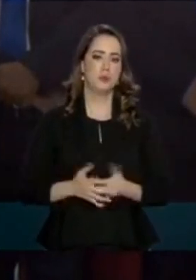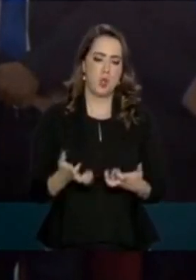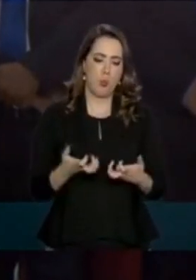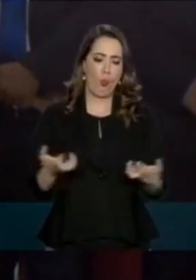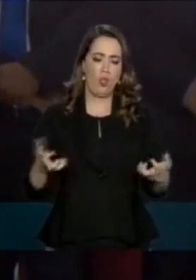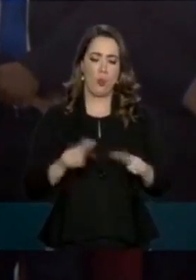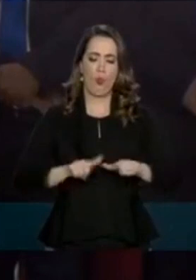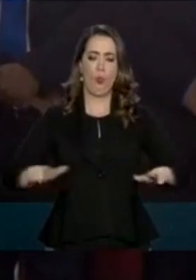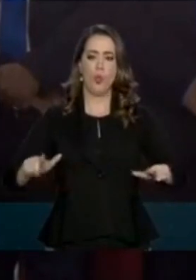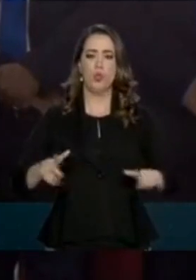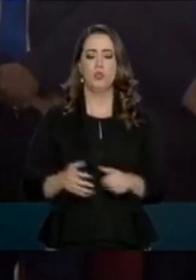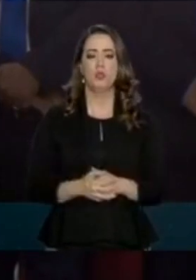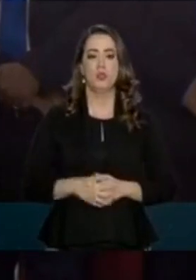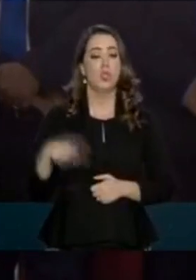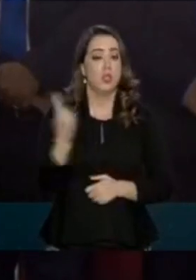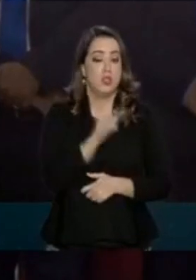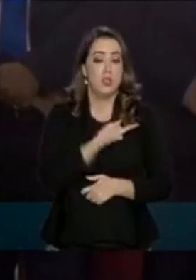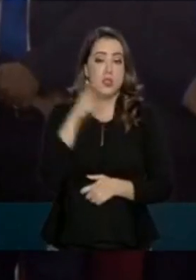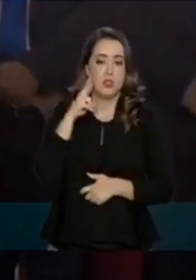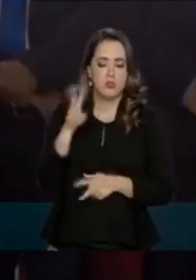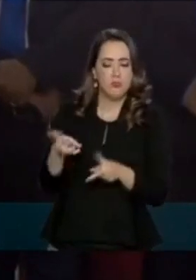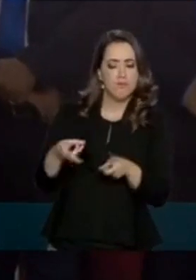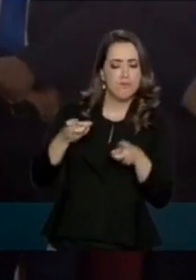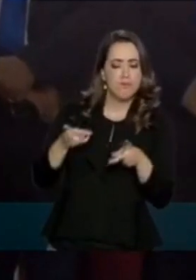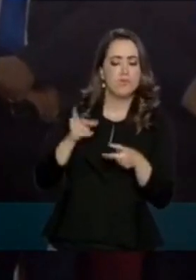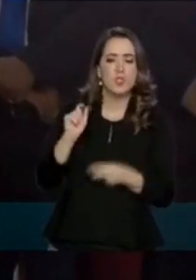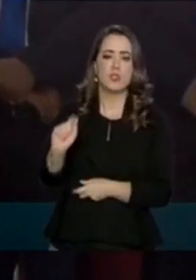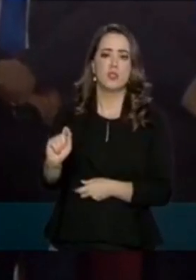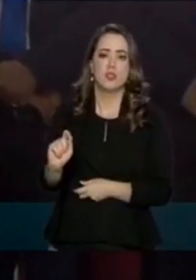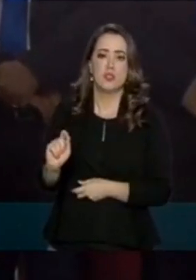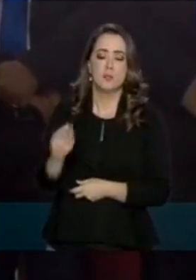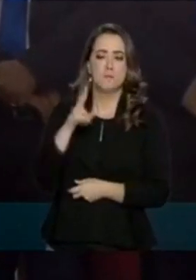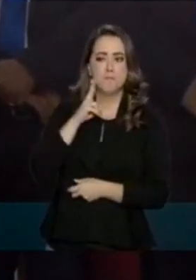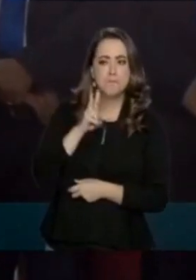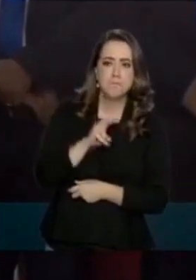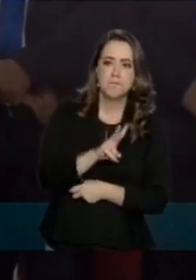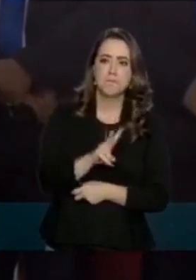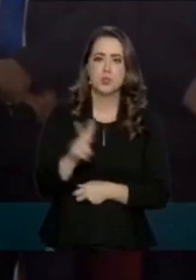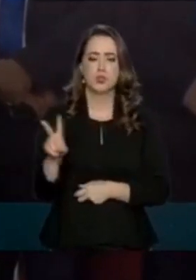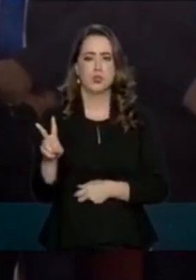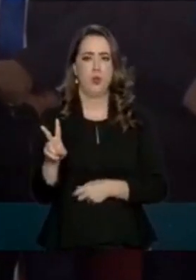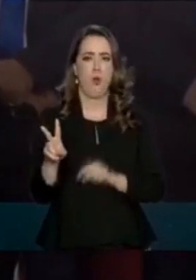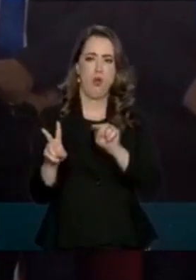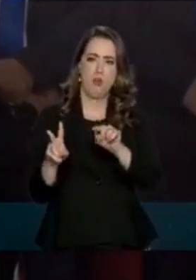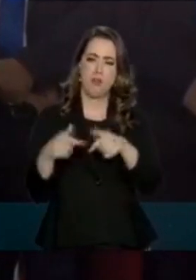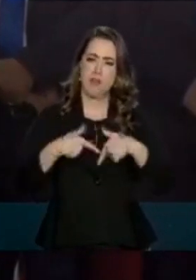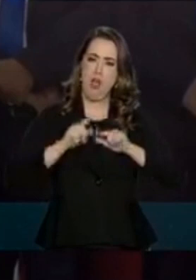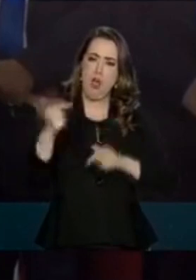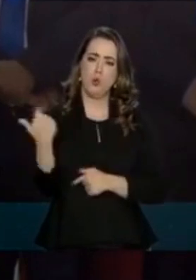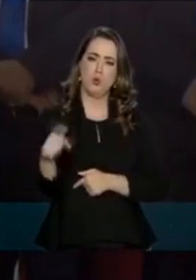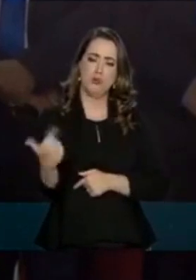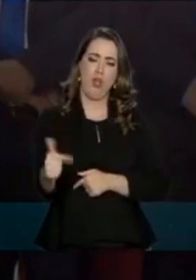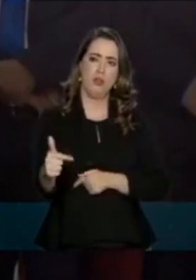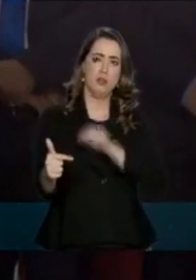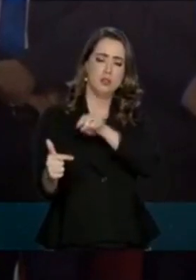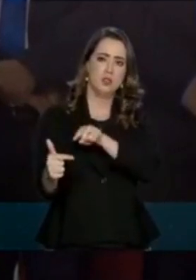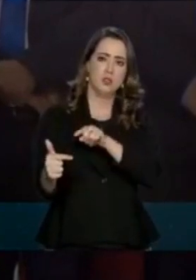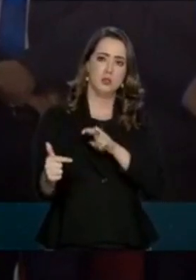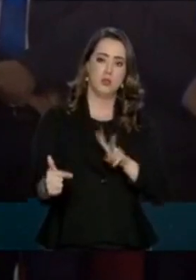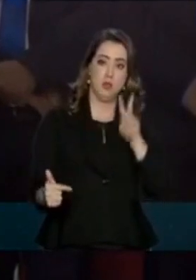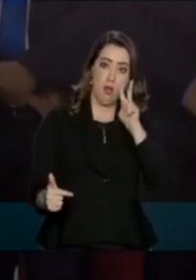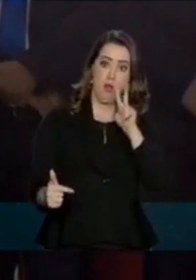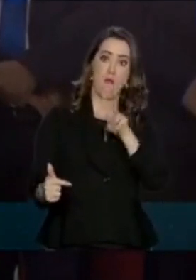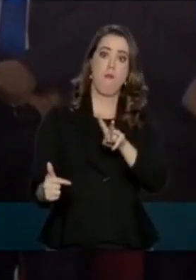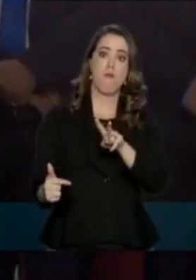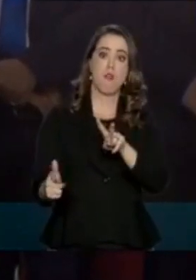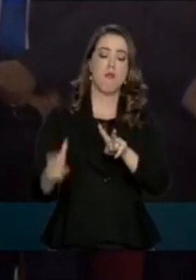E a gente, o que percebe é o seguinte: a gente olha o que eles não têm e enxerga o